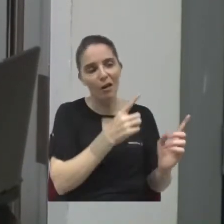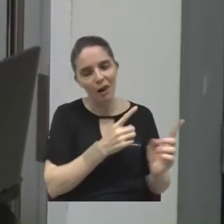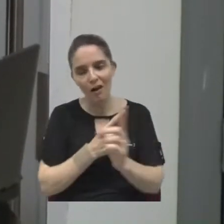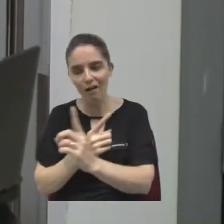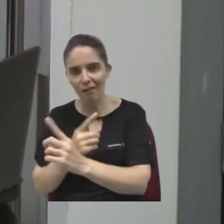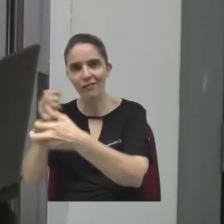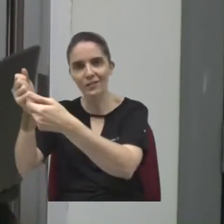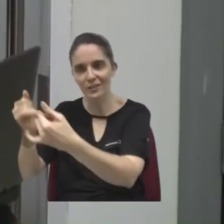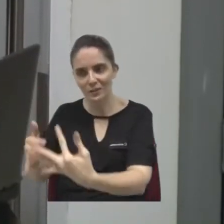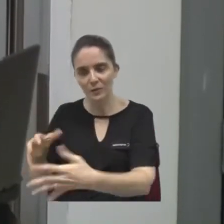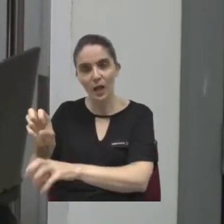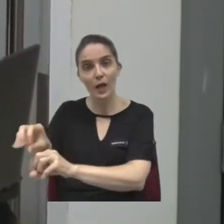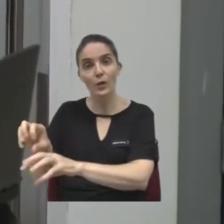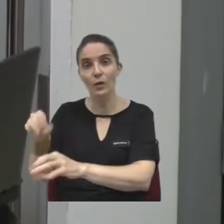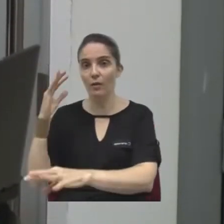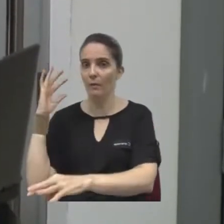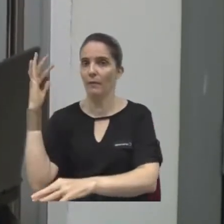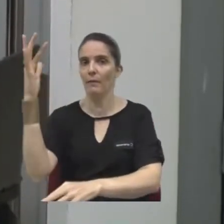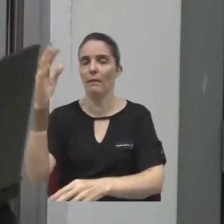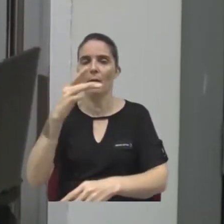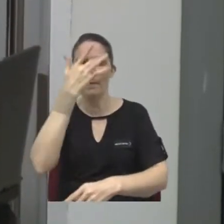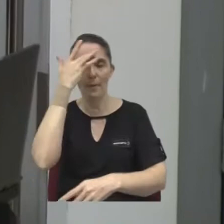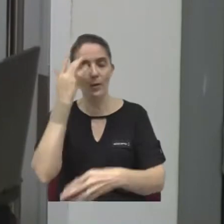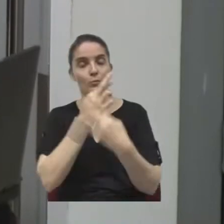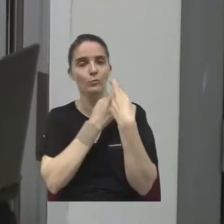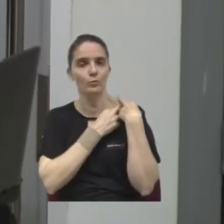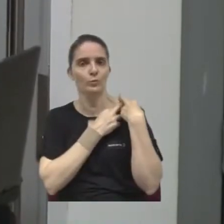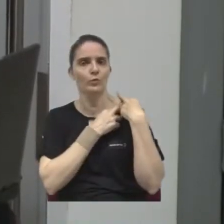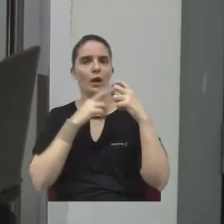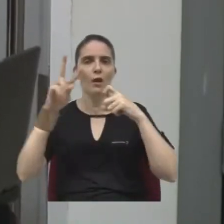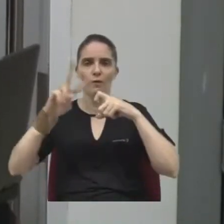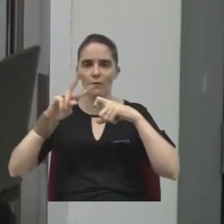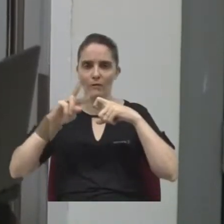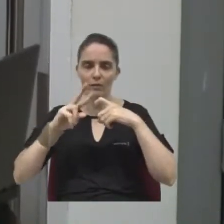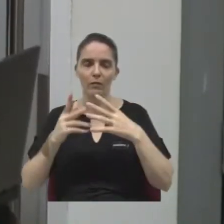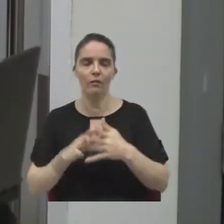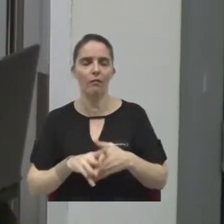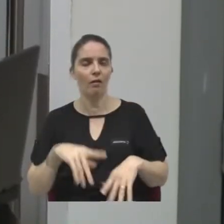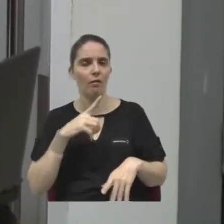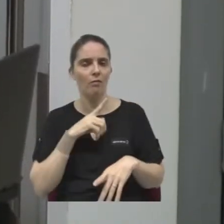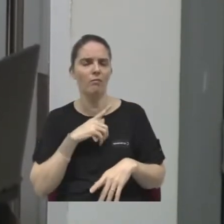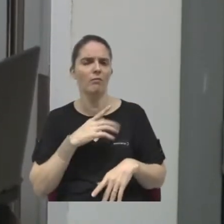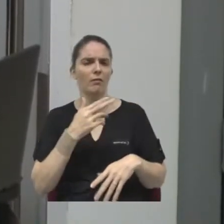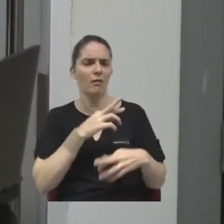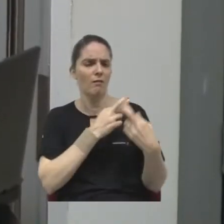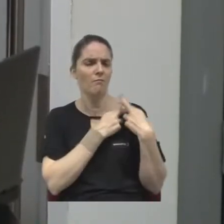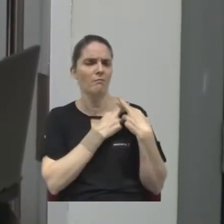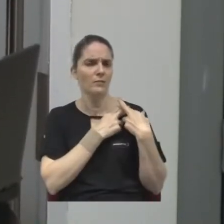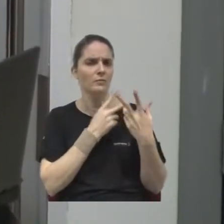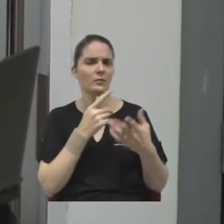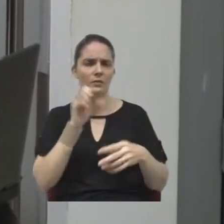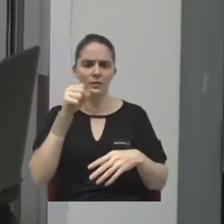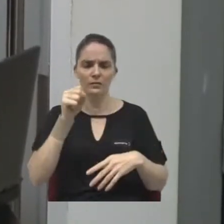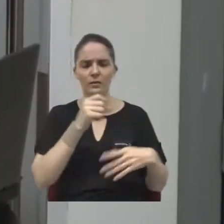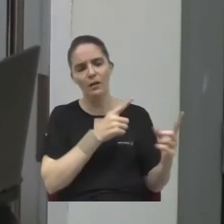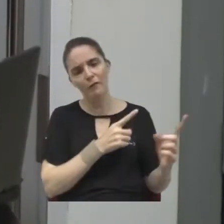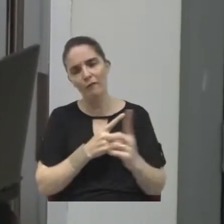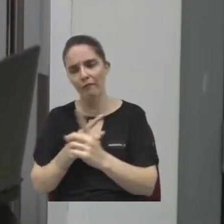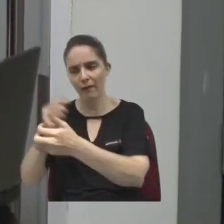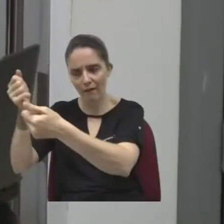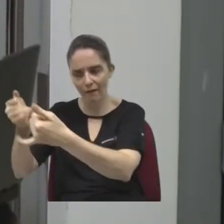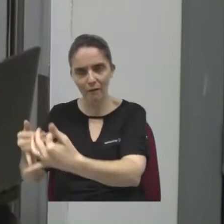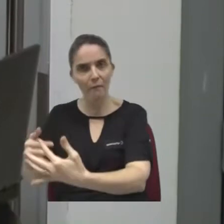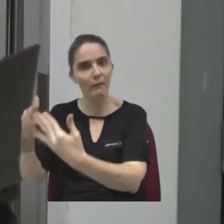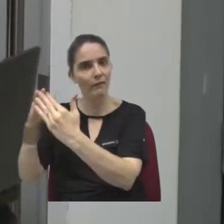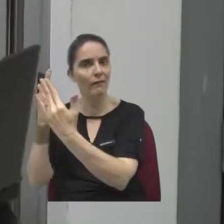Vai a bióloga, o veterinário, tem a zootecnista lá. Então, acho que a gente ficou bem, né, tranquilo em relação, e vamos